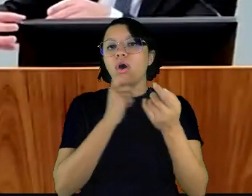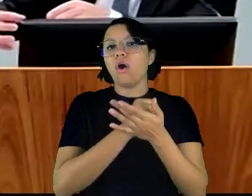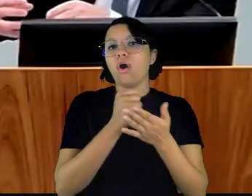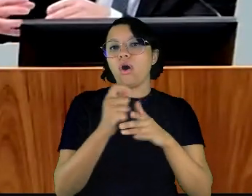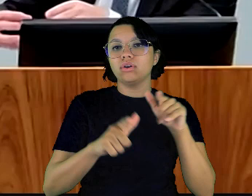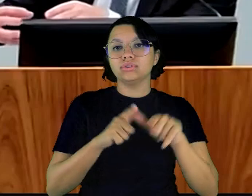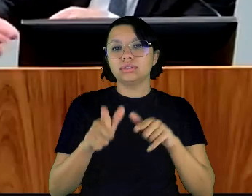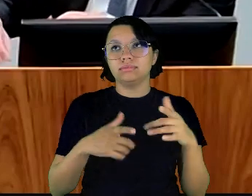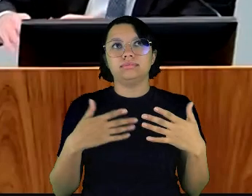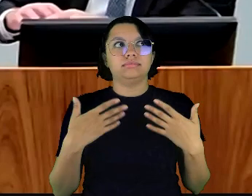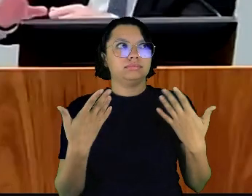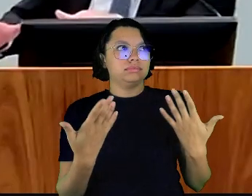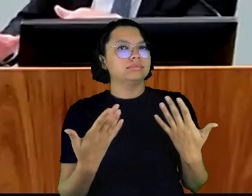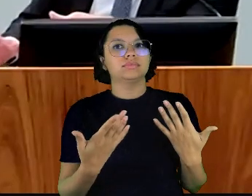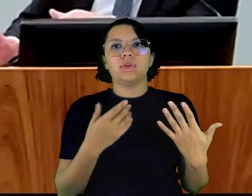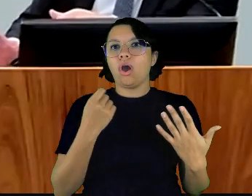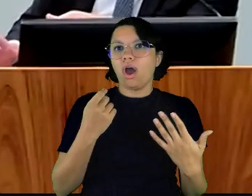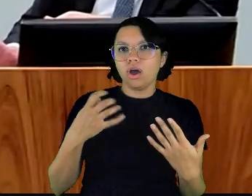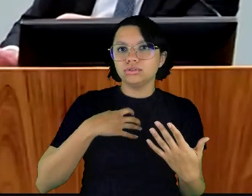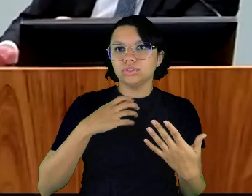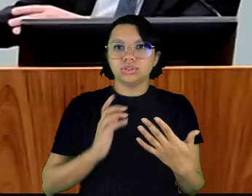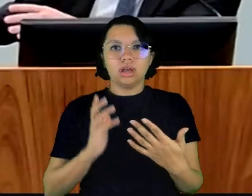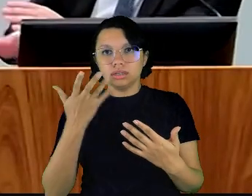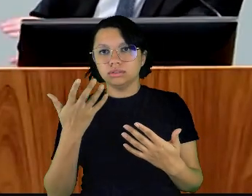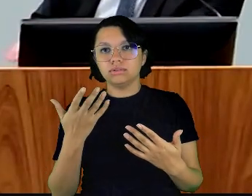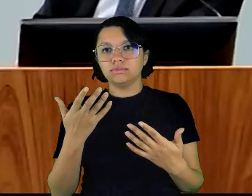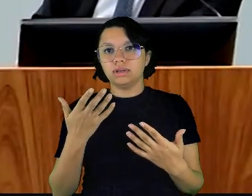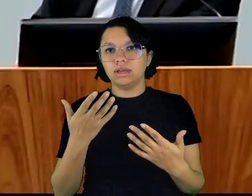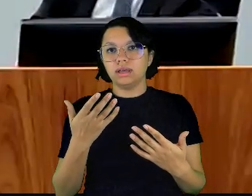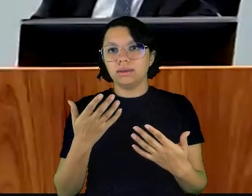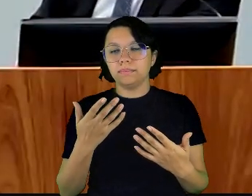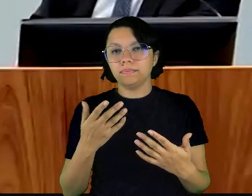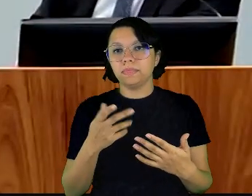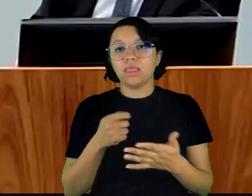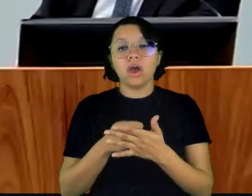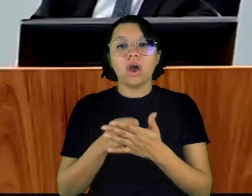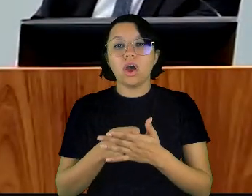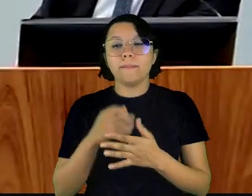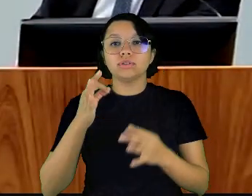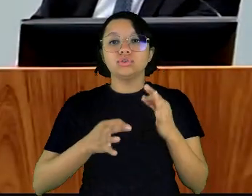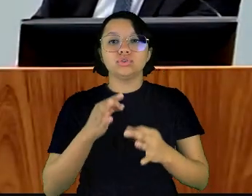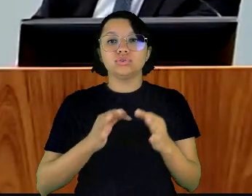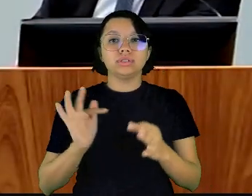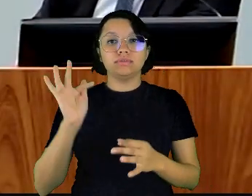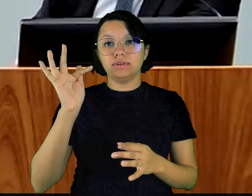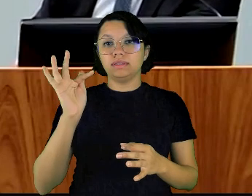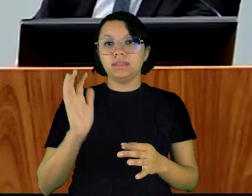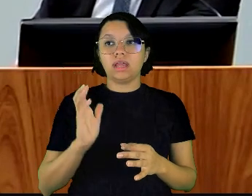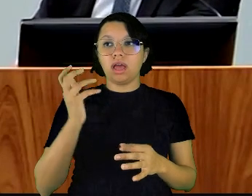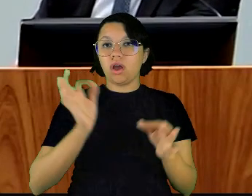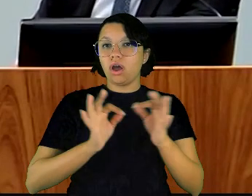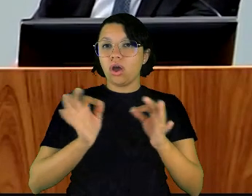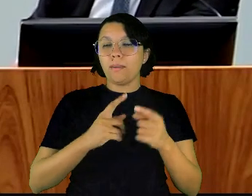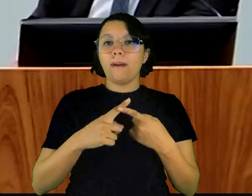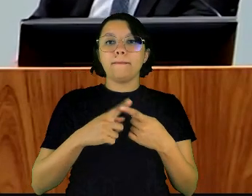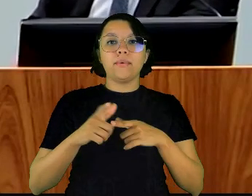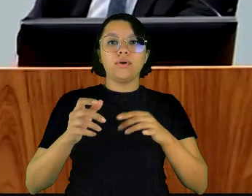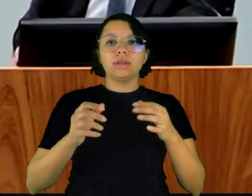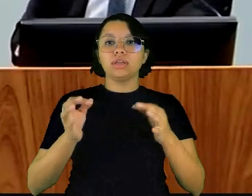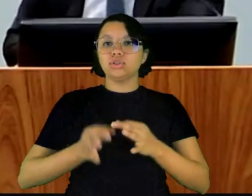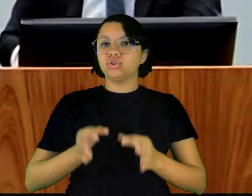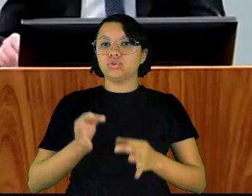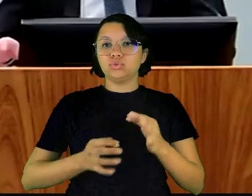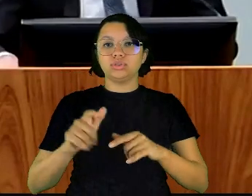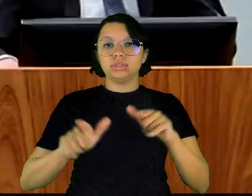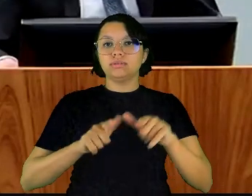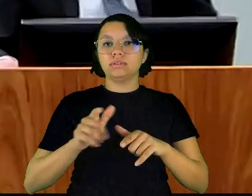trabalho, né, a única forma de resolver é a própria Justiça Federal dar um jeito nisso, porque na Justiça do Trabalho a prescrição